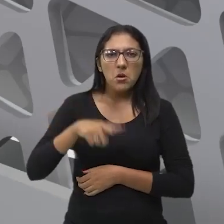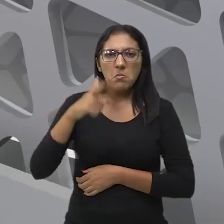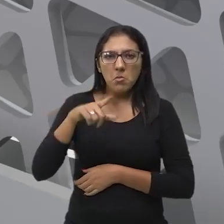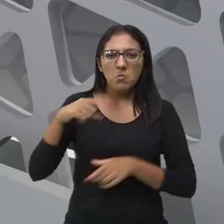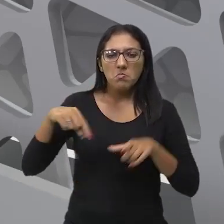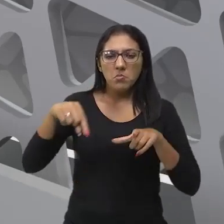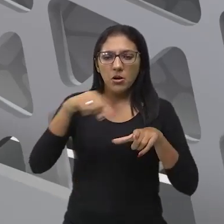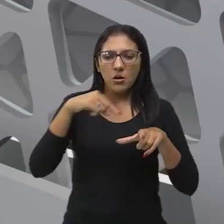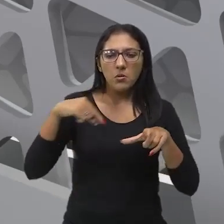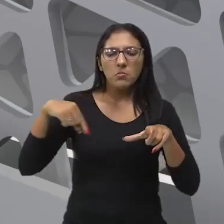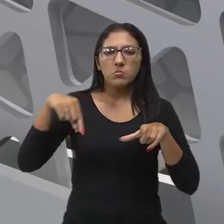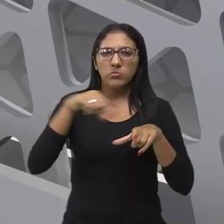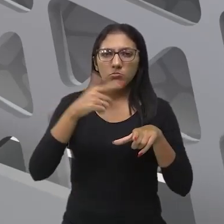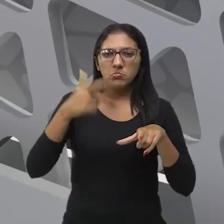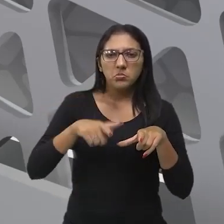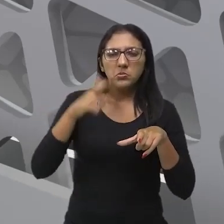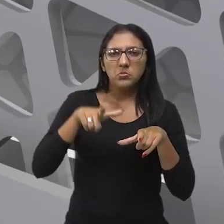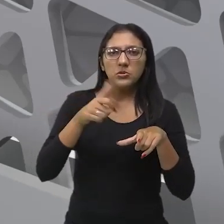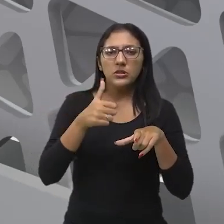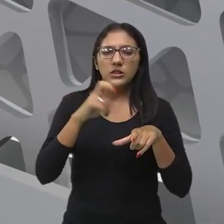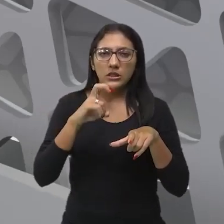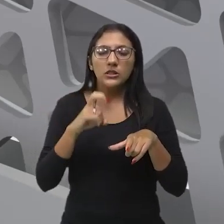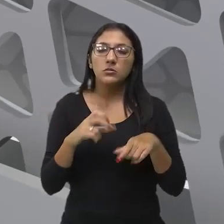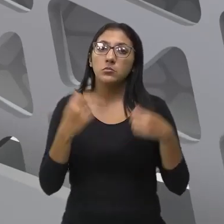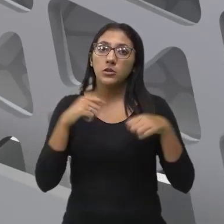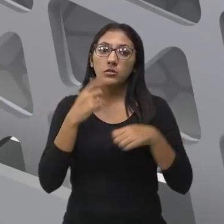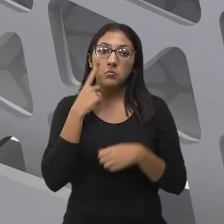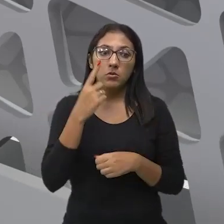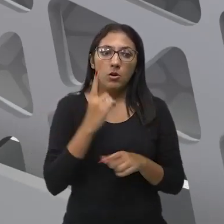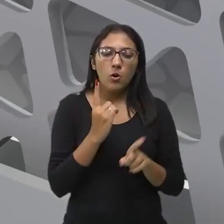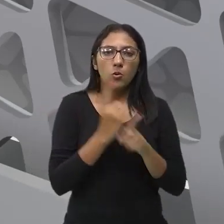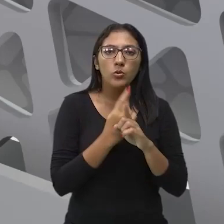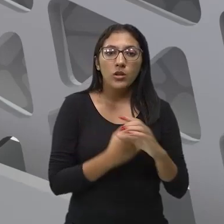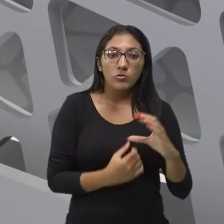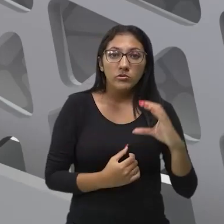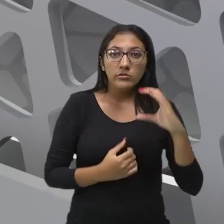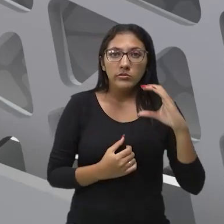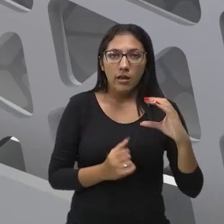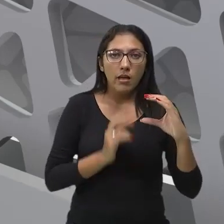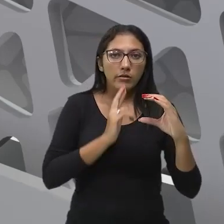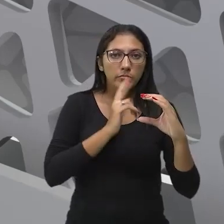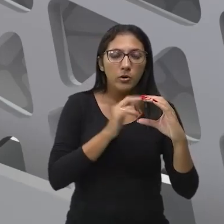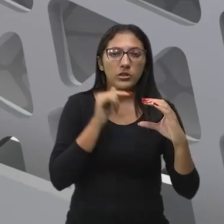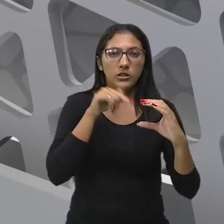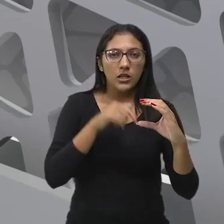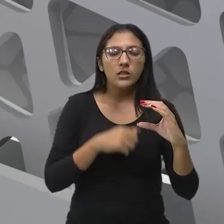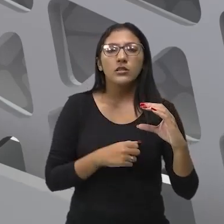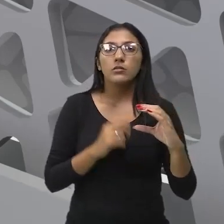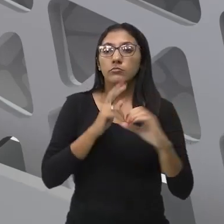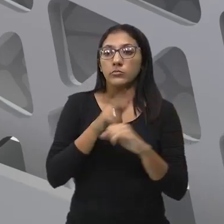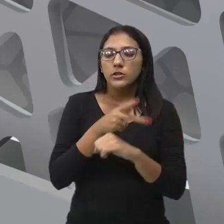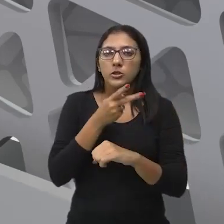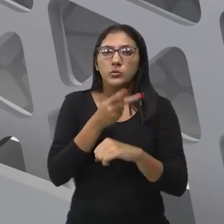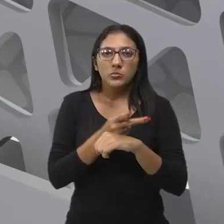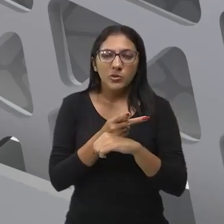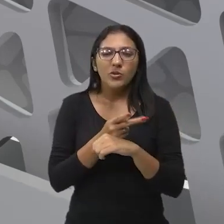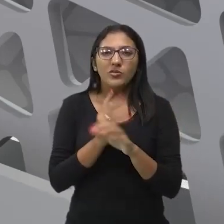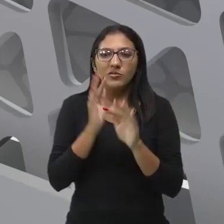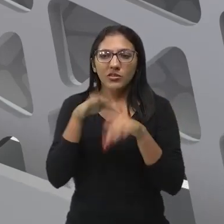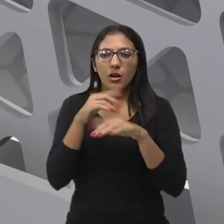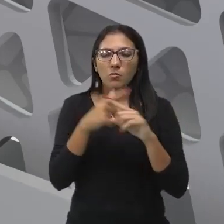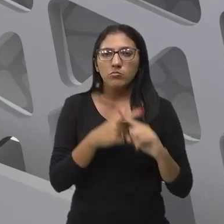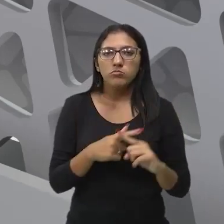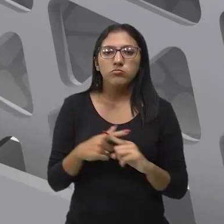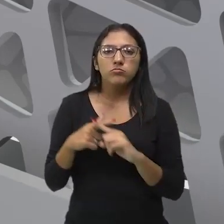o valor do comprimento da circunferência e a gente vai, ao final, multiplicar